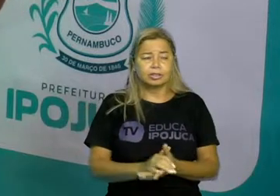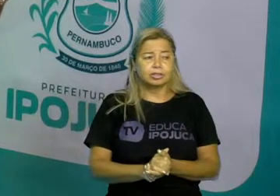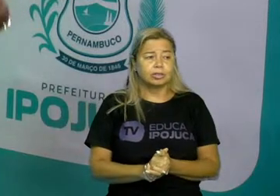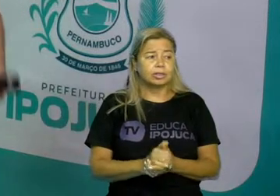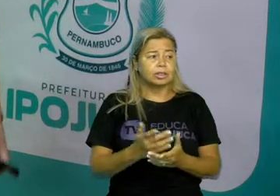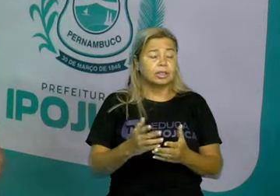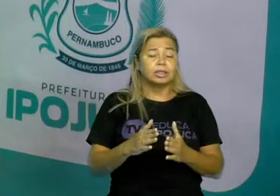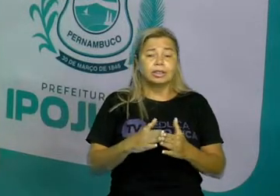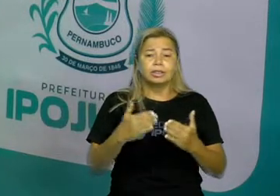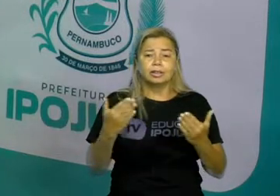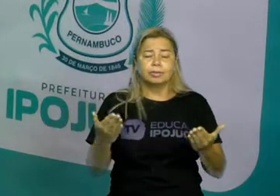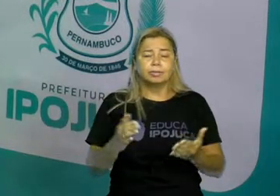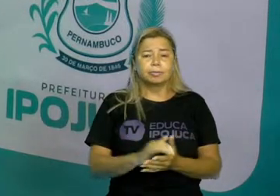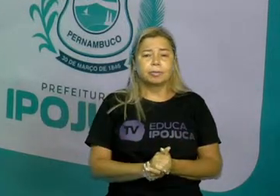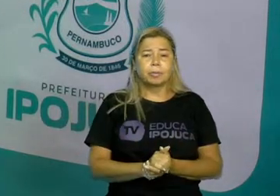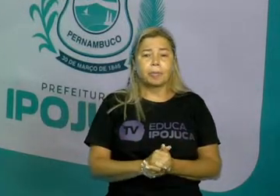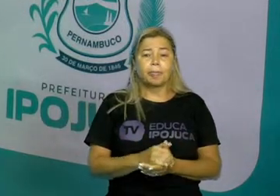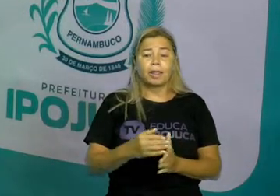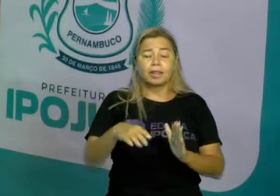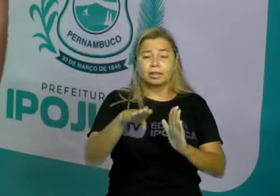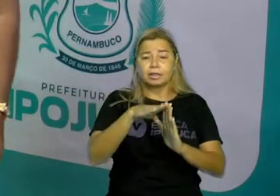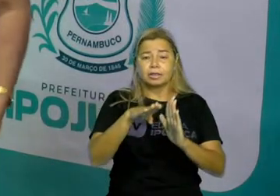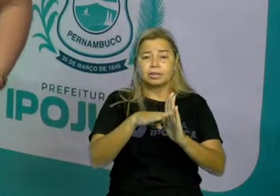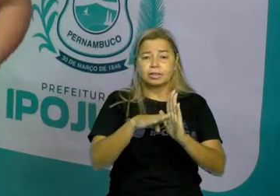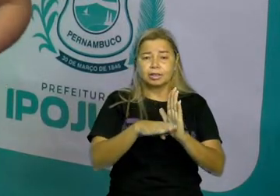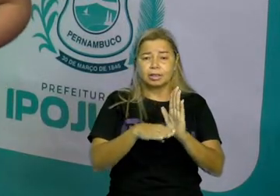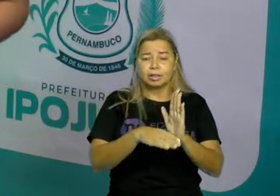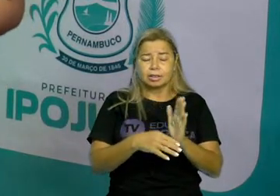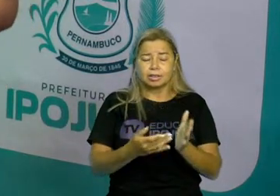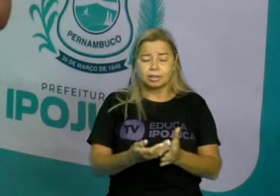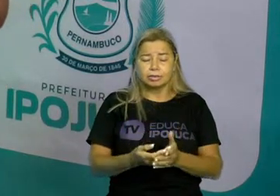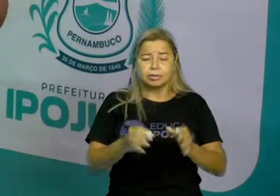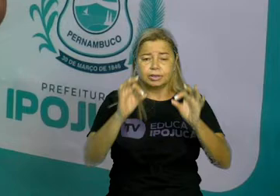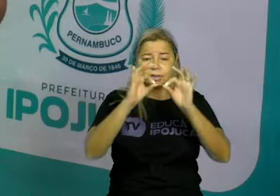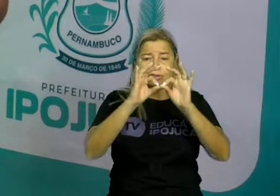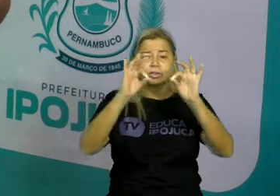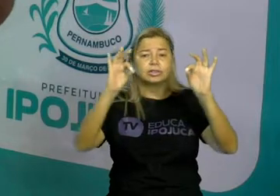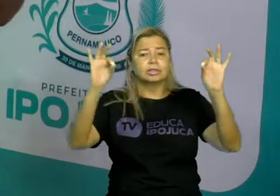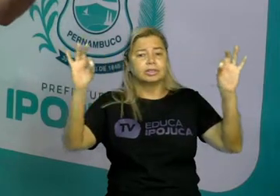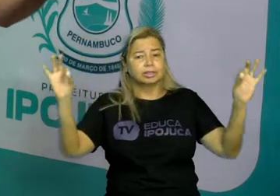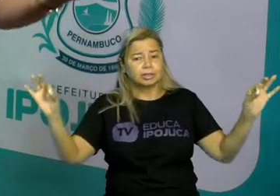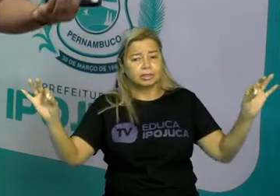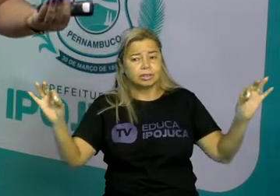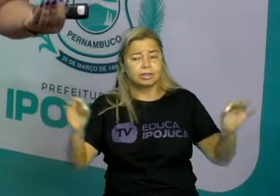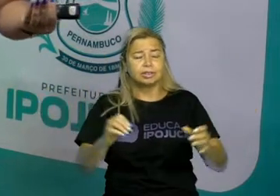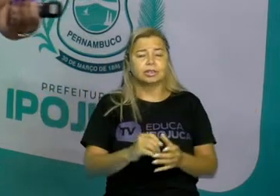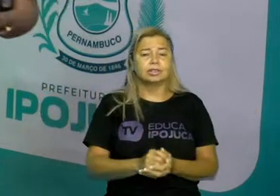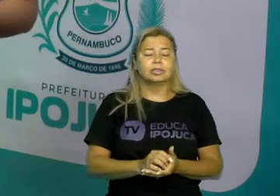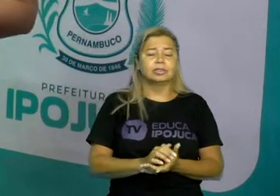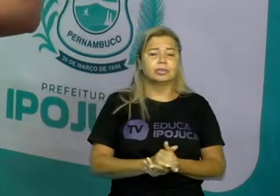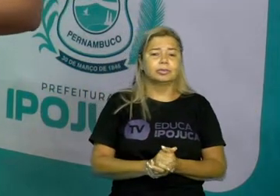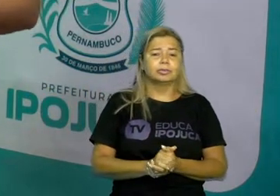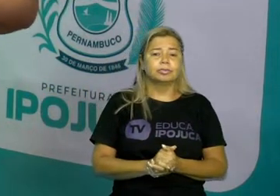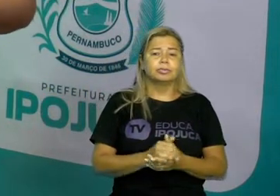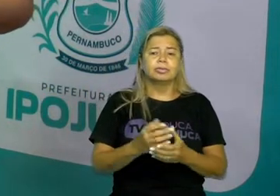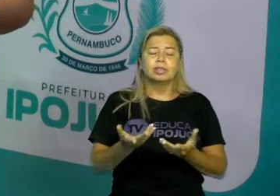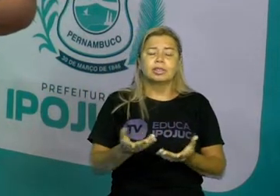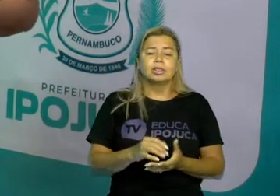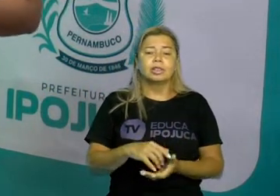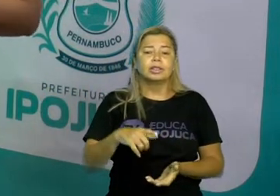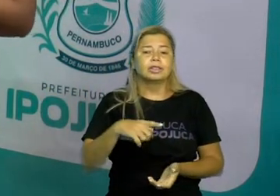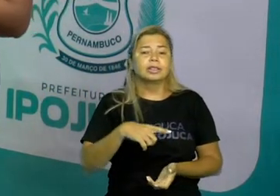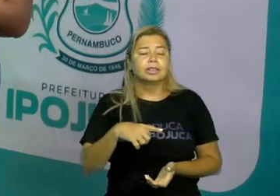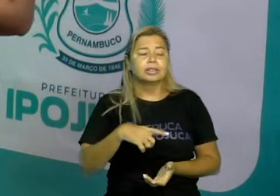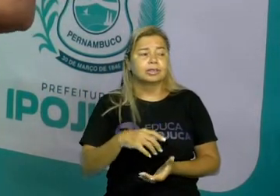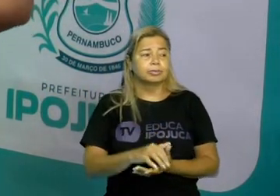linhas, elas são: contém grande expressividade gráfica e muita também energia. Como assim? Vamos